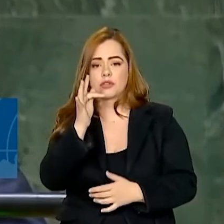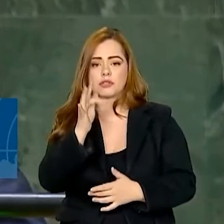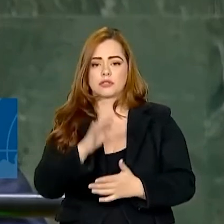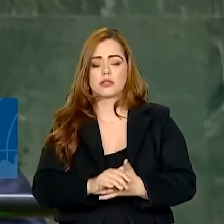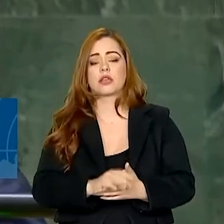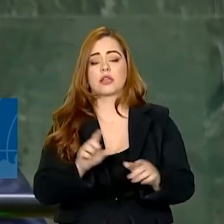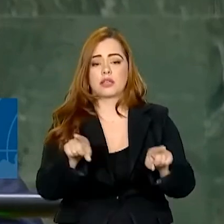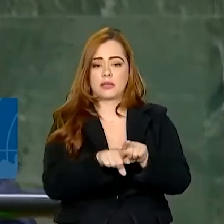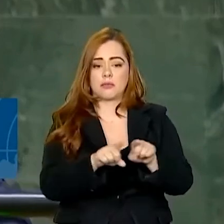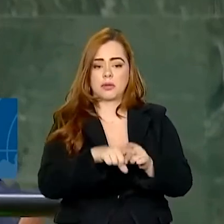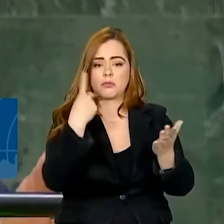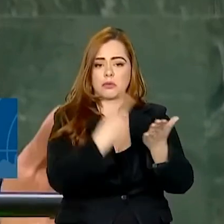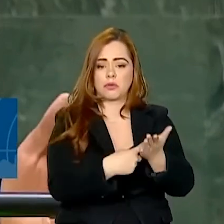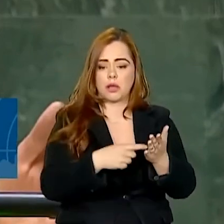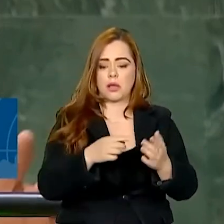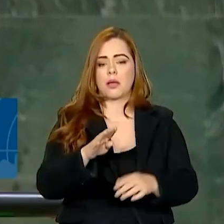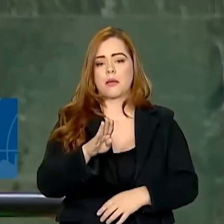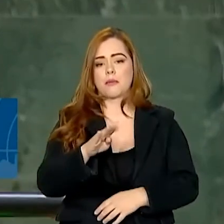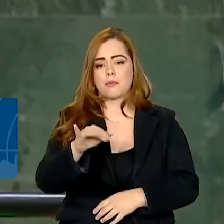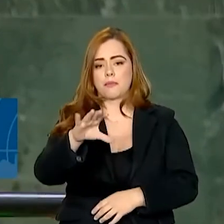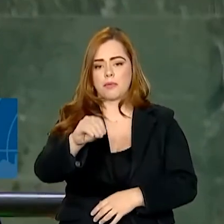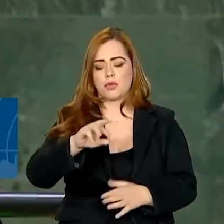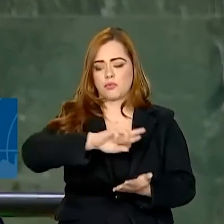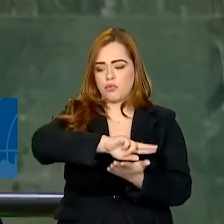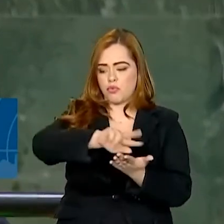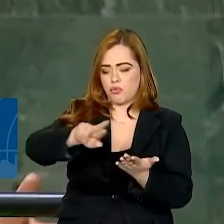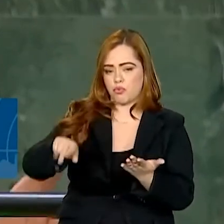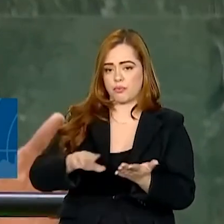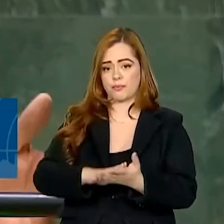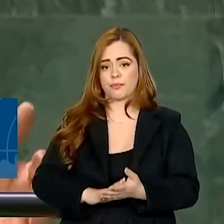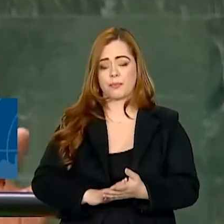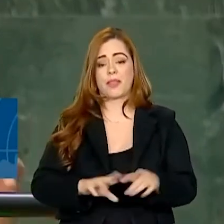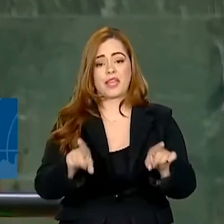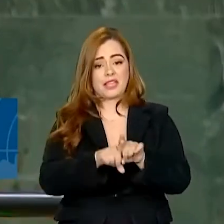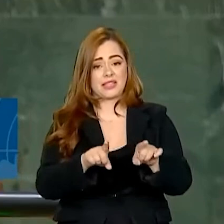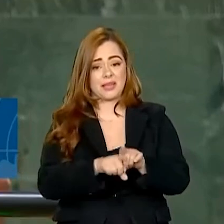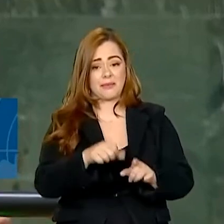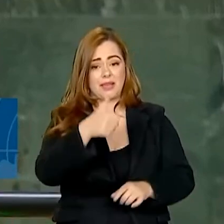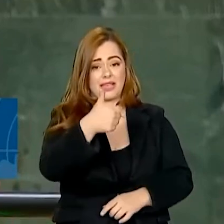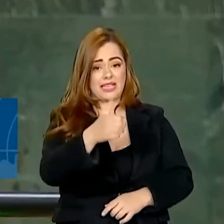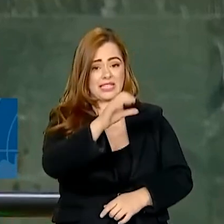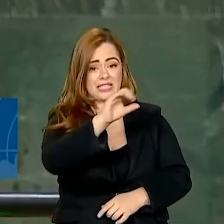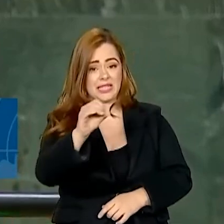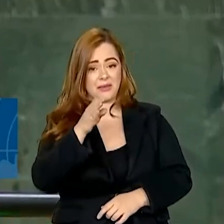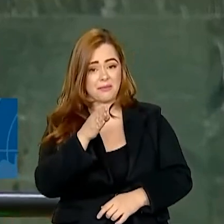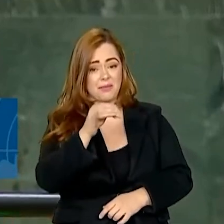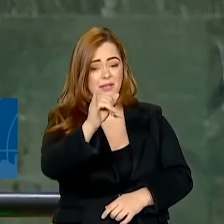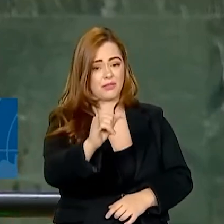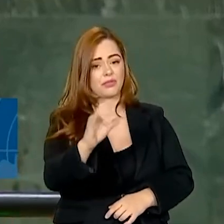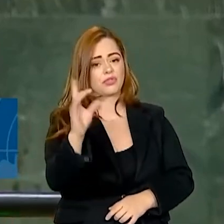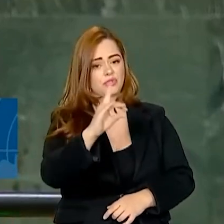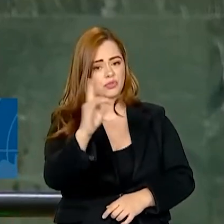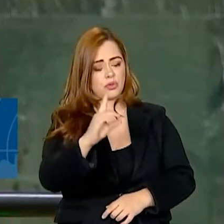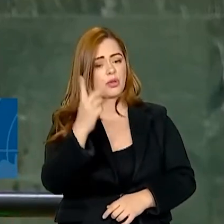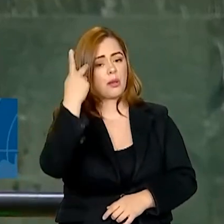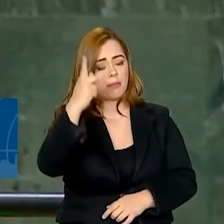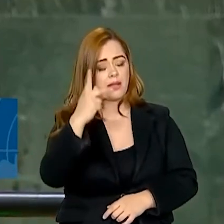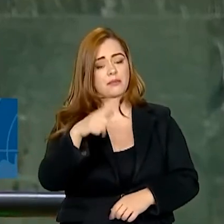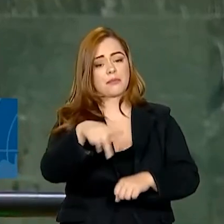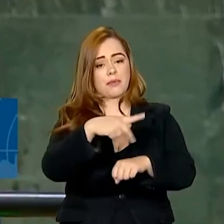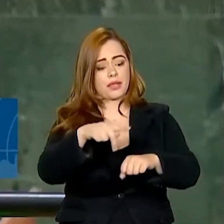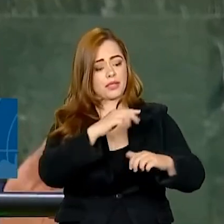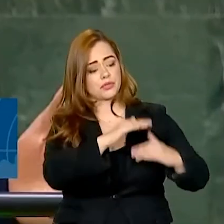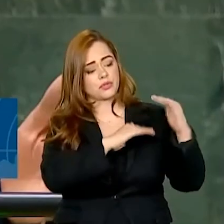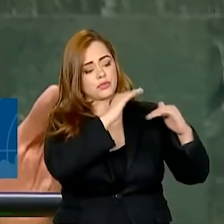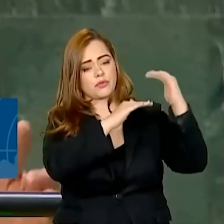da Biodiversidade. A promessa de destinar 100 bilhões de dólares anualmente para os países em